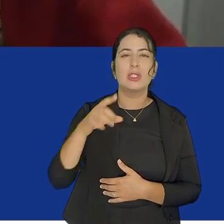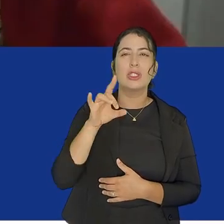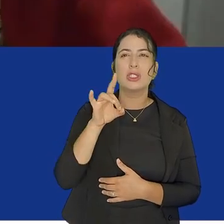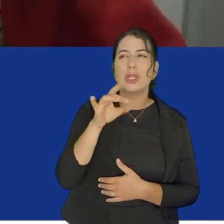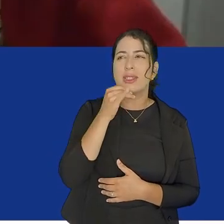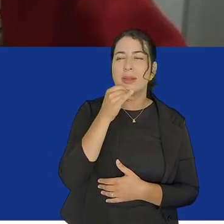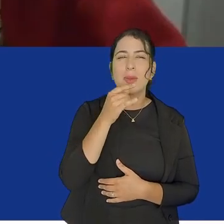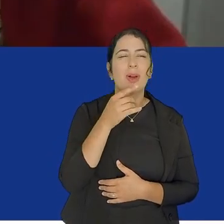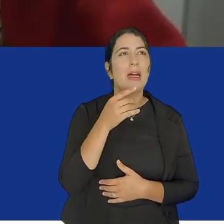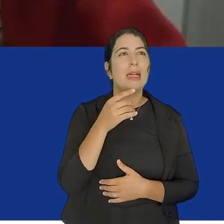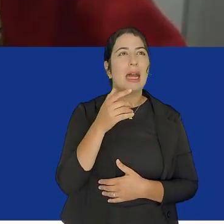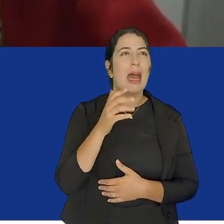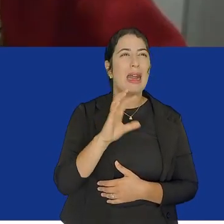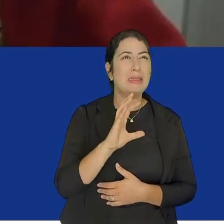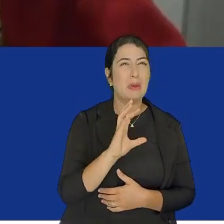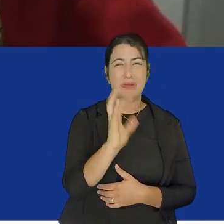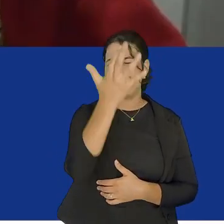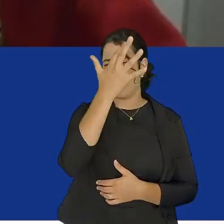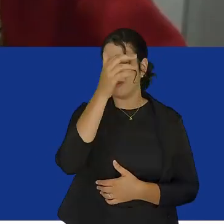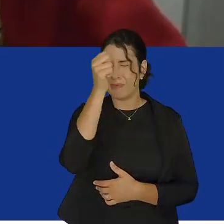porque as situações extremas, né, às vezes elas trazem